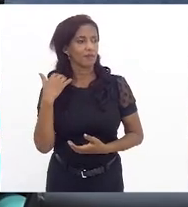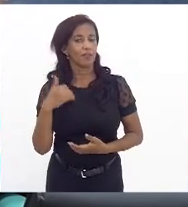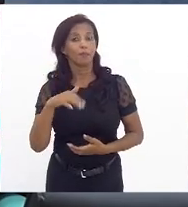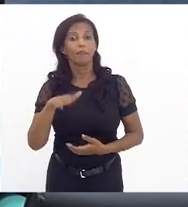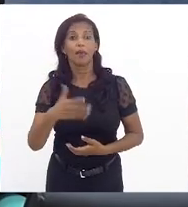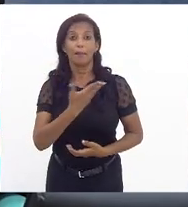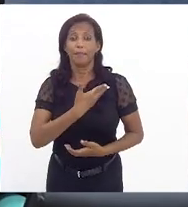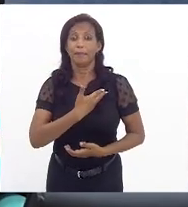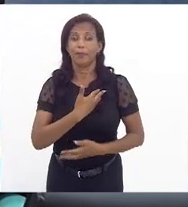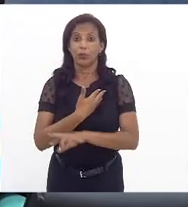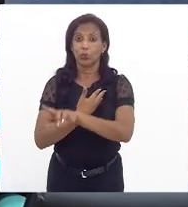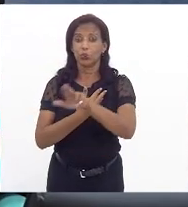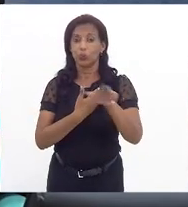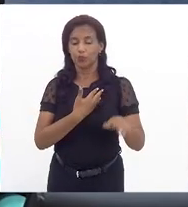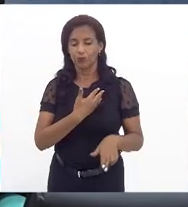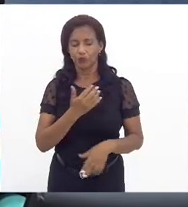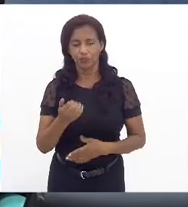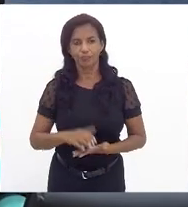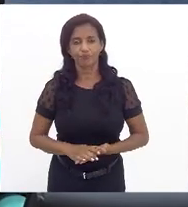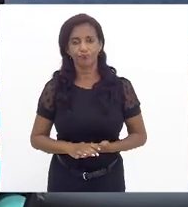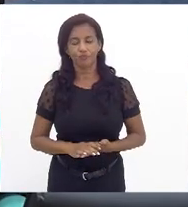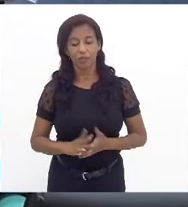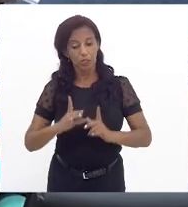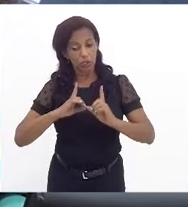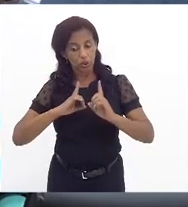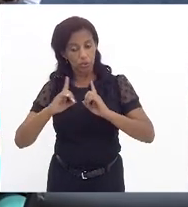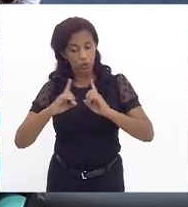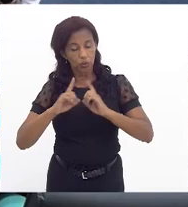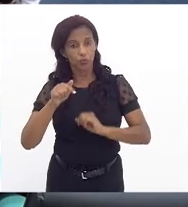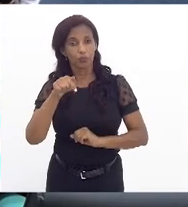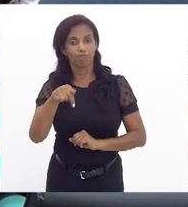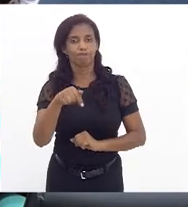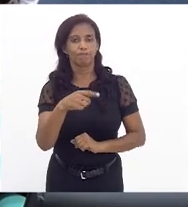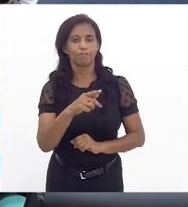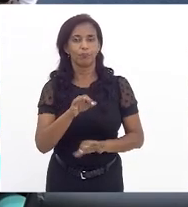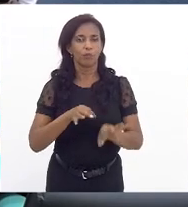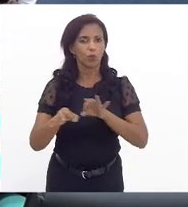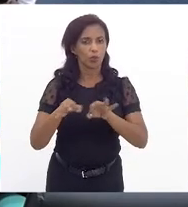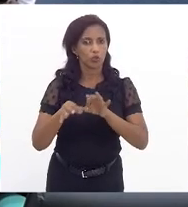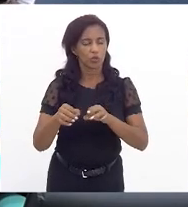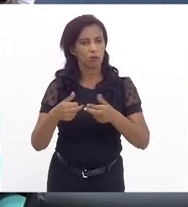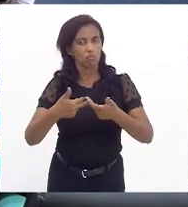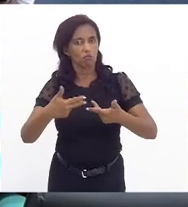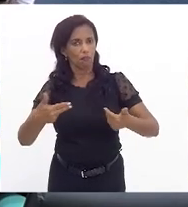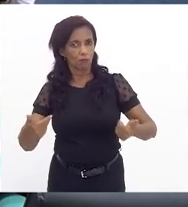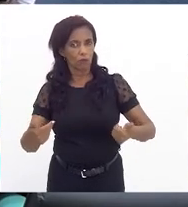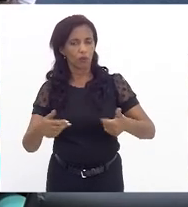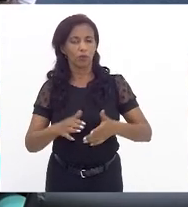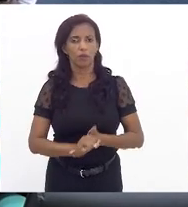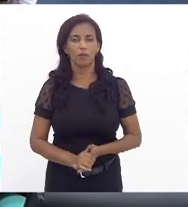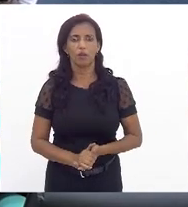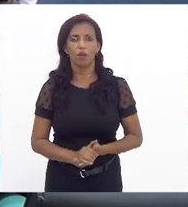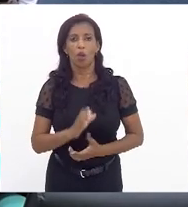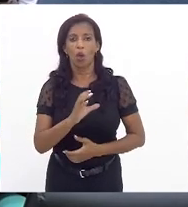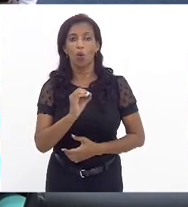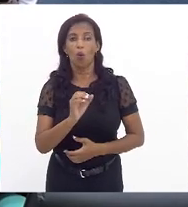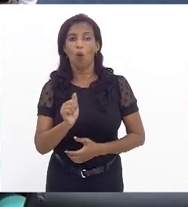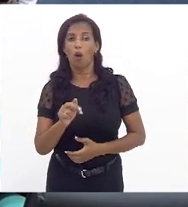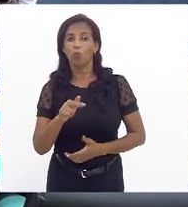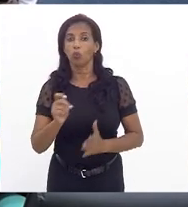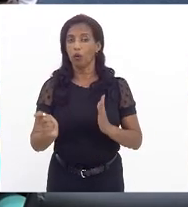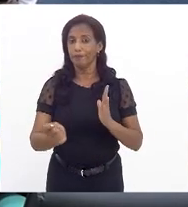amigos, discuto esse projeto na qualidade de coautor.